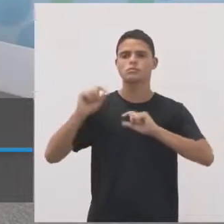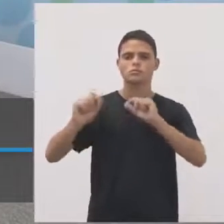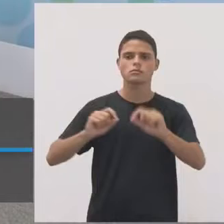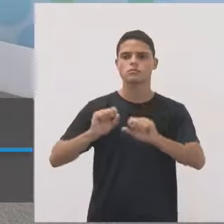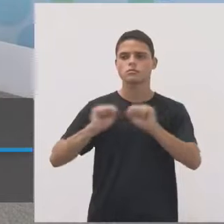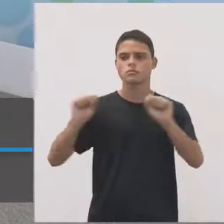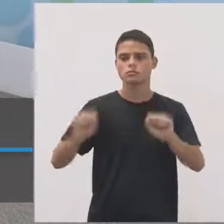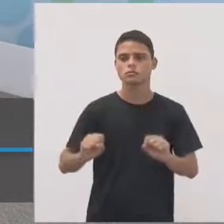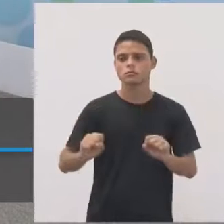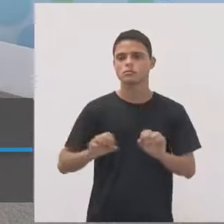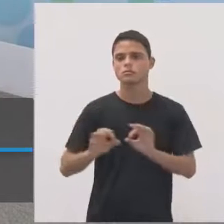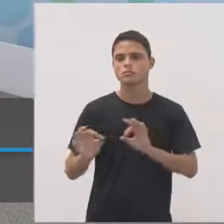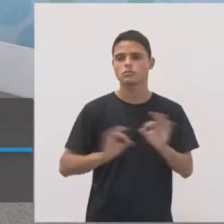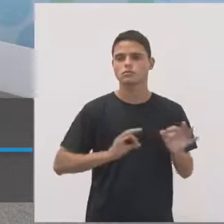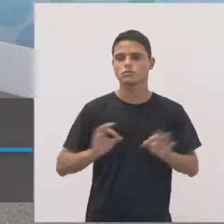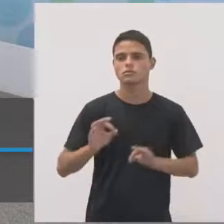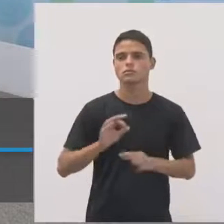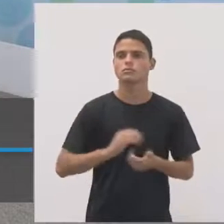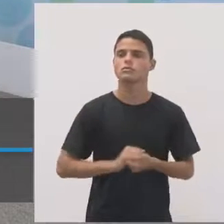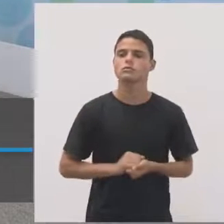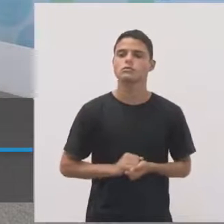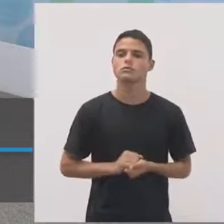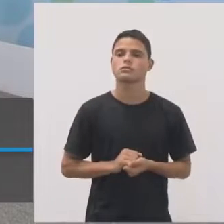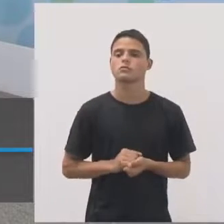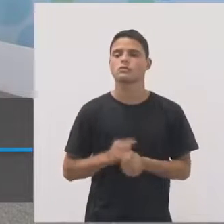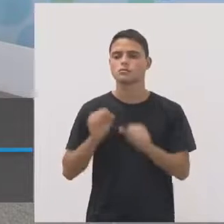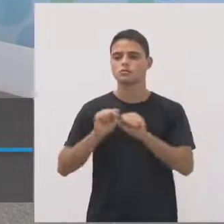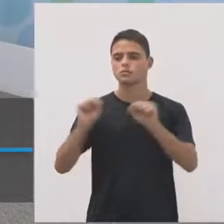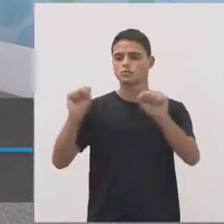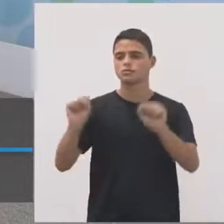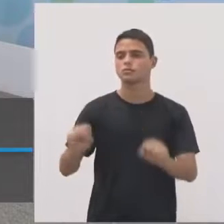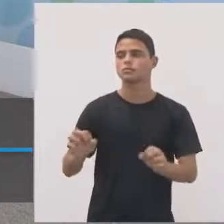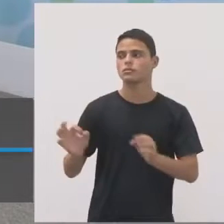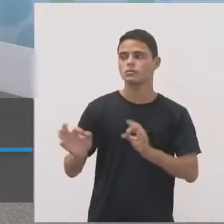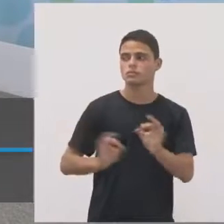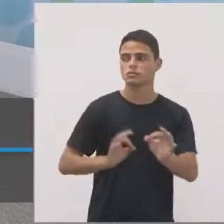operacional. Vamos lá. Sistema operacional